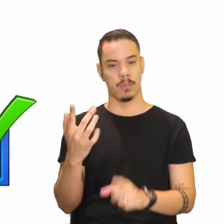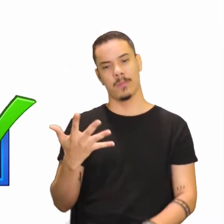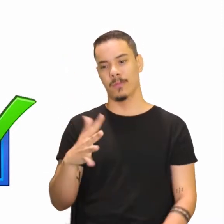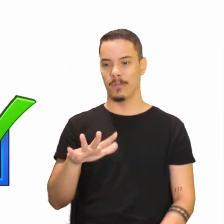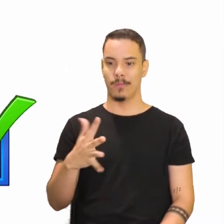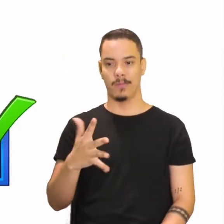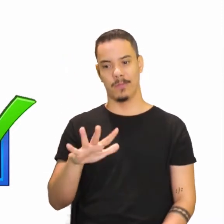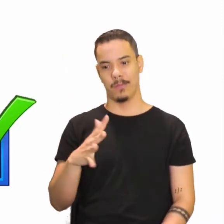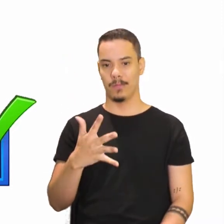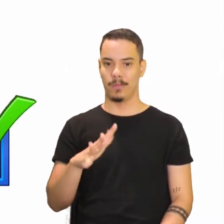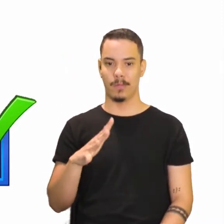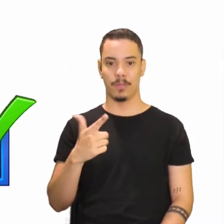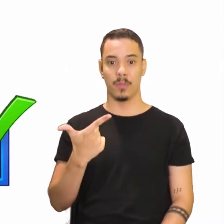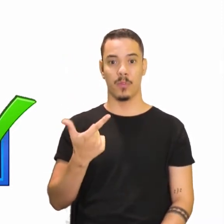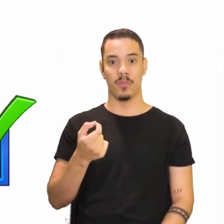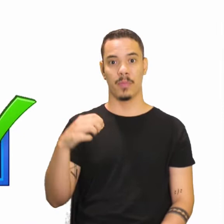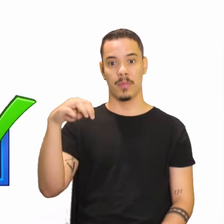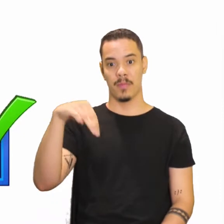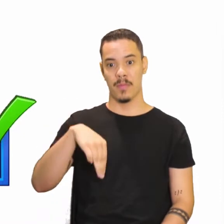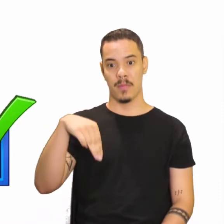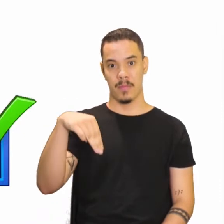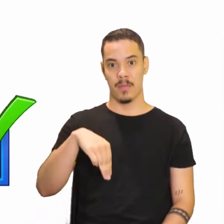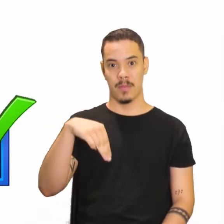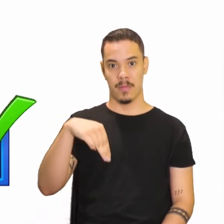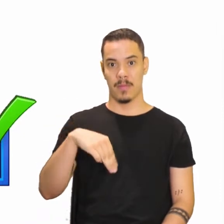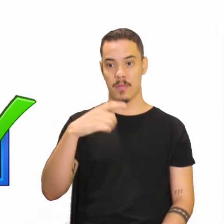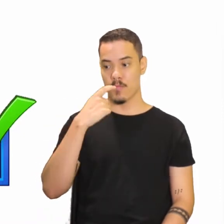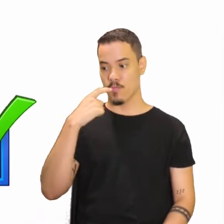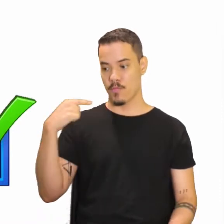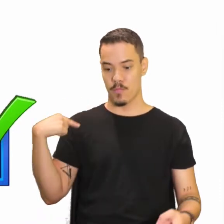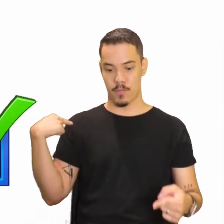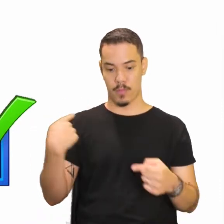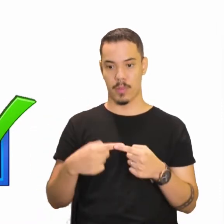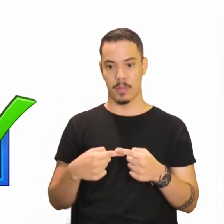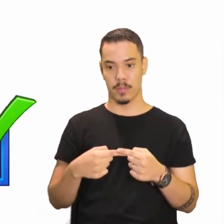cerca de 20 metros daqui, ó.